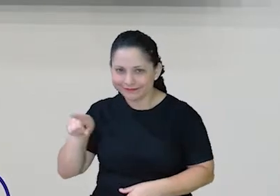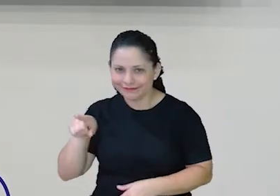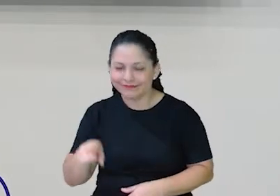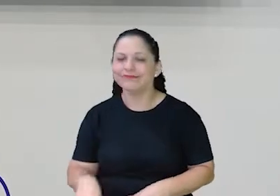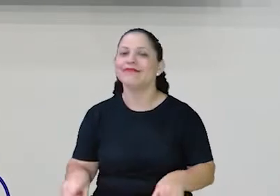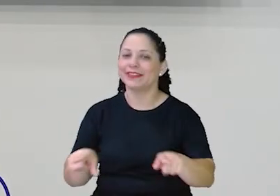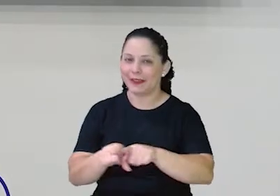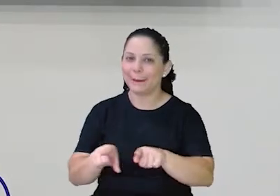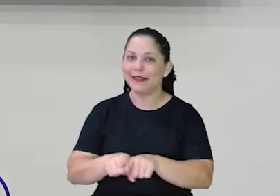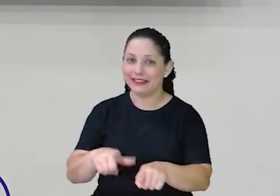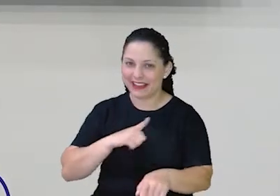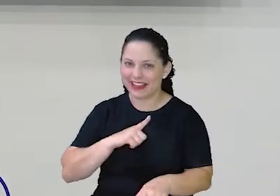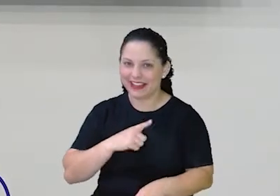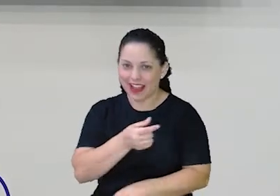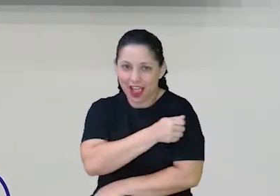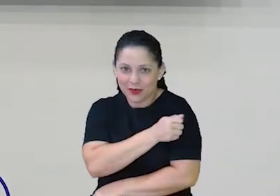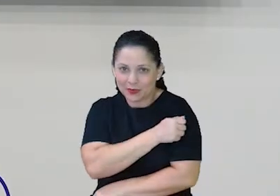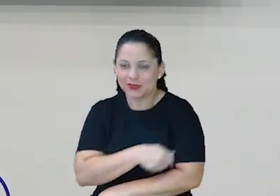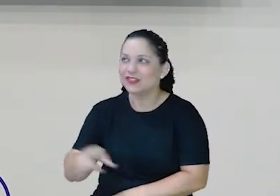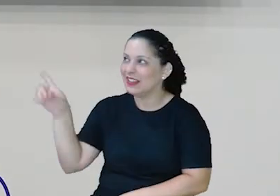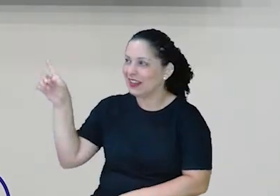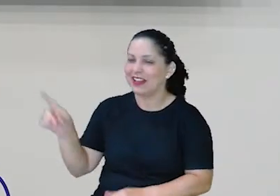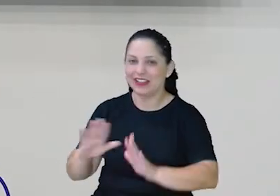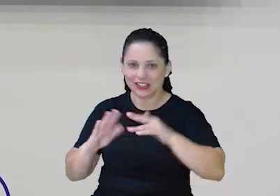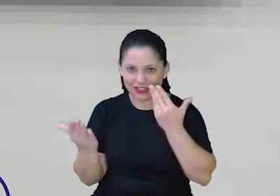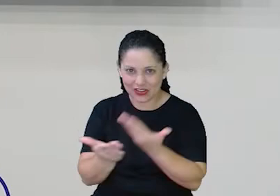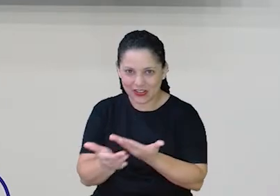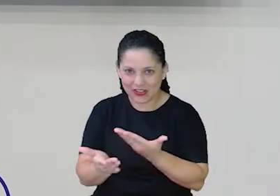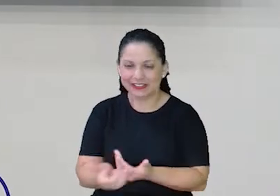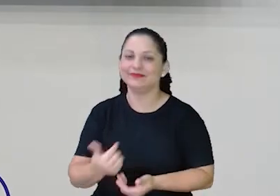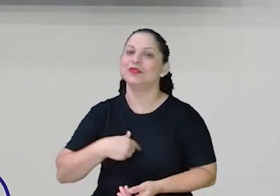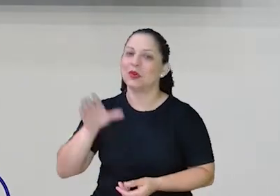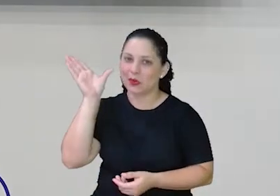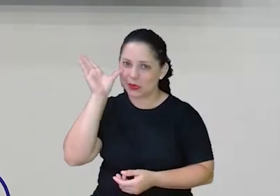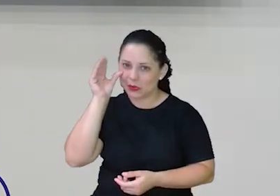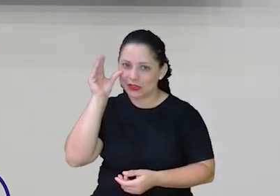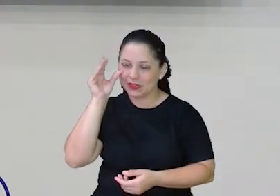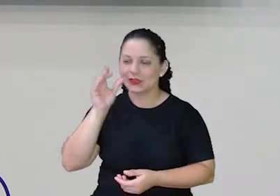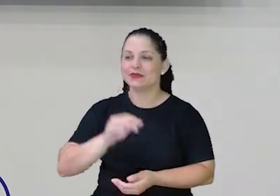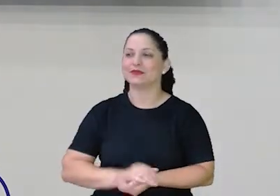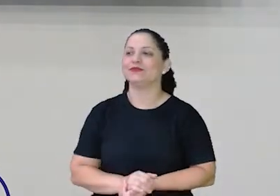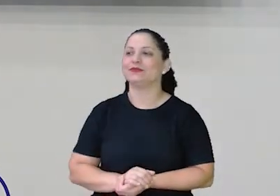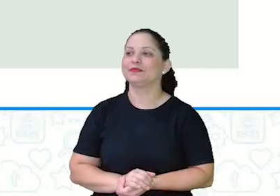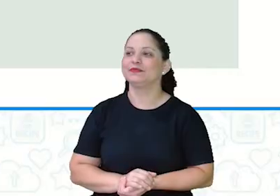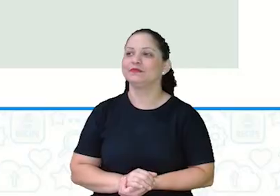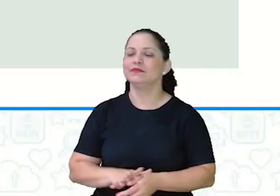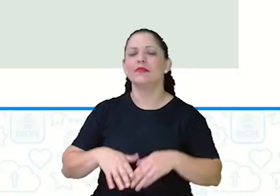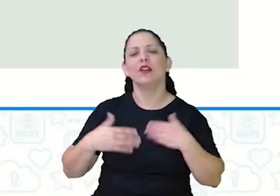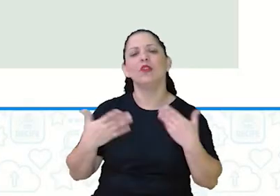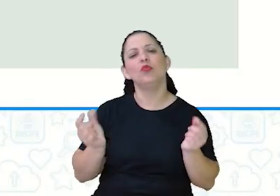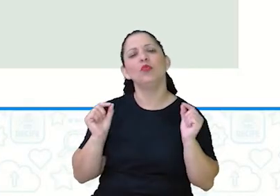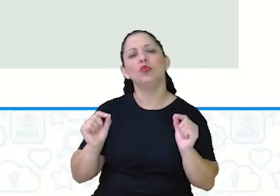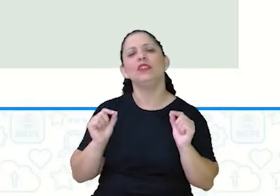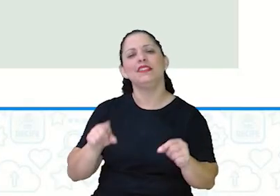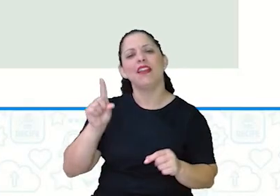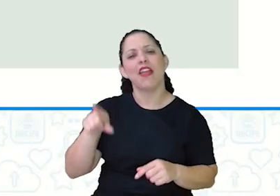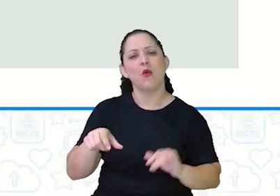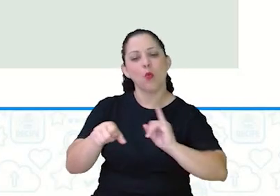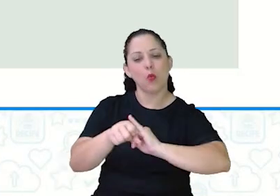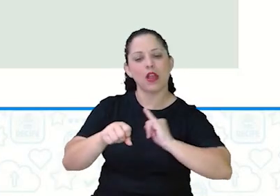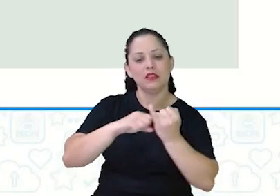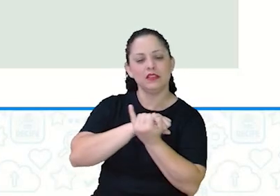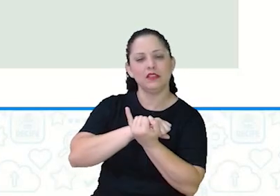Ilha de Deus? Fala pra gente, que a gente está aqui curioso, querendo saber, tá? É verdade. E olha só, o que é uma ilha? Uma ilha